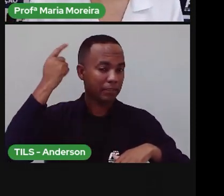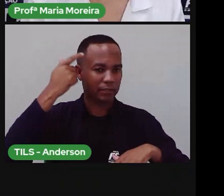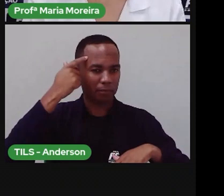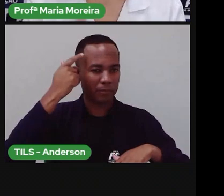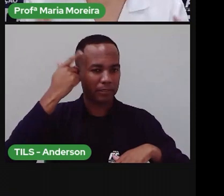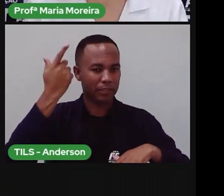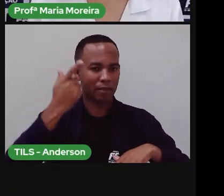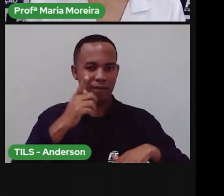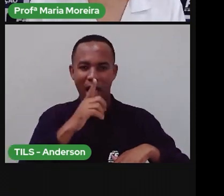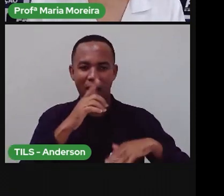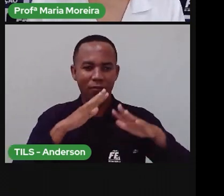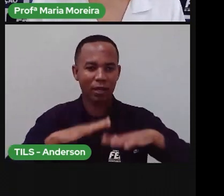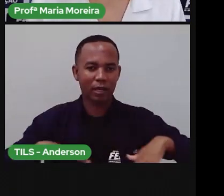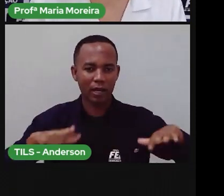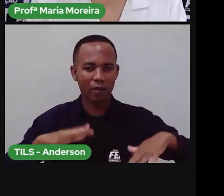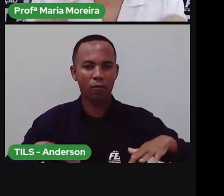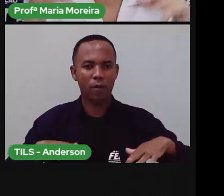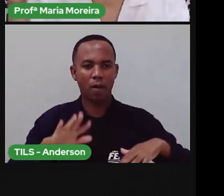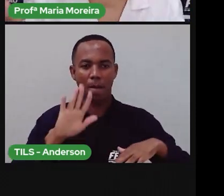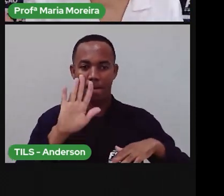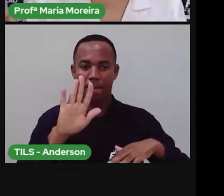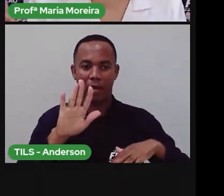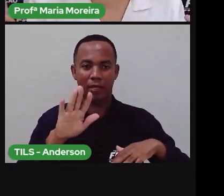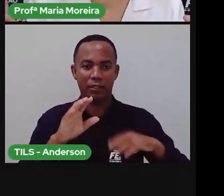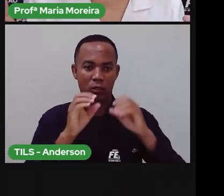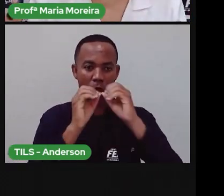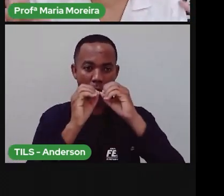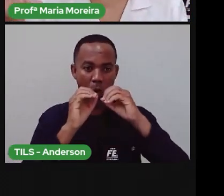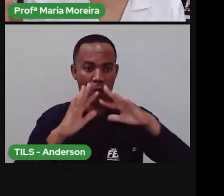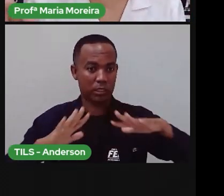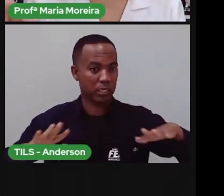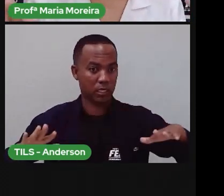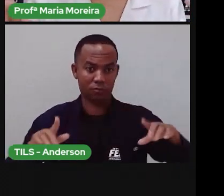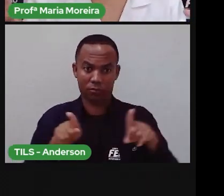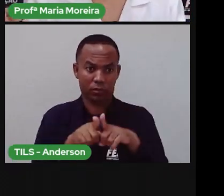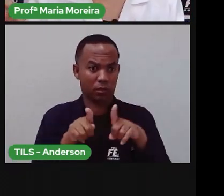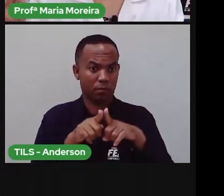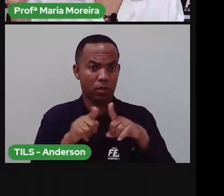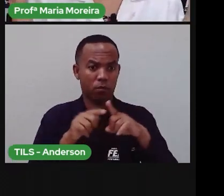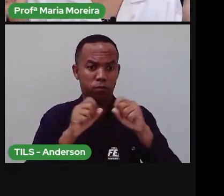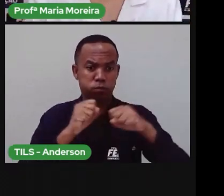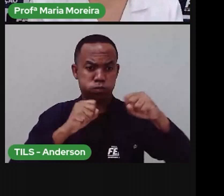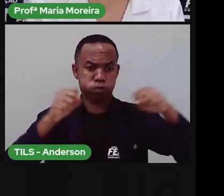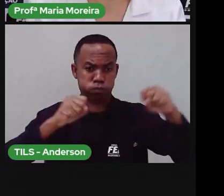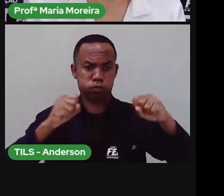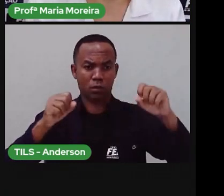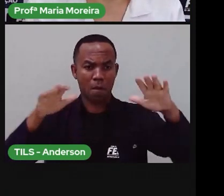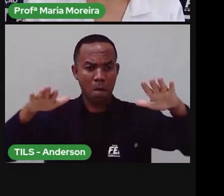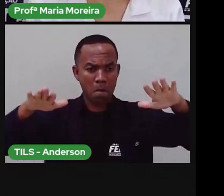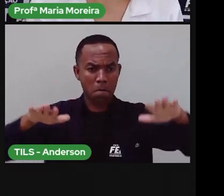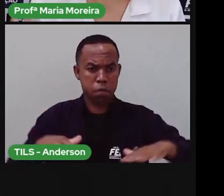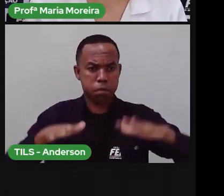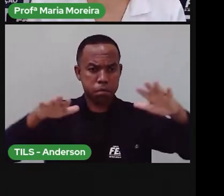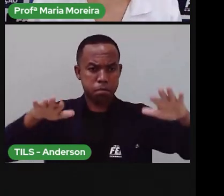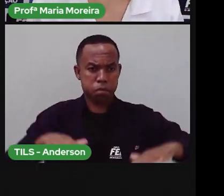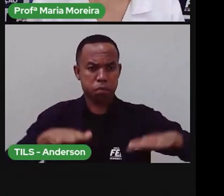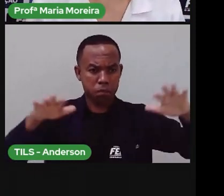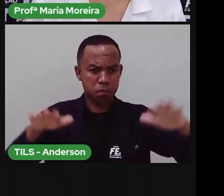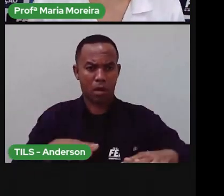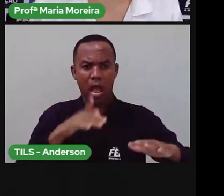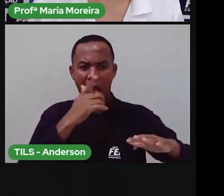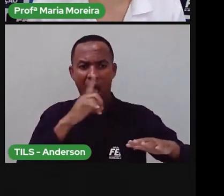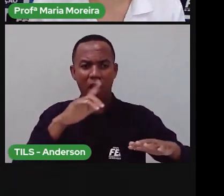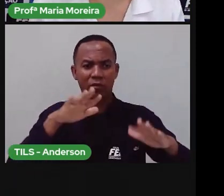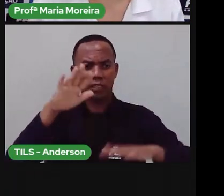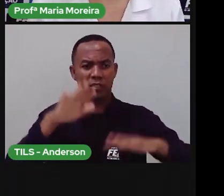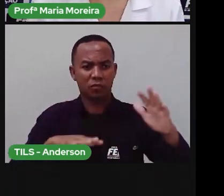seguinte, que esse oceano, ele era tão, tão bravo, que quando as embarcações chegavam aí, várias delas se